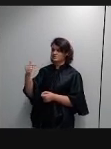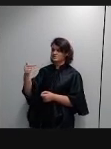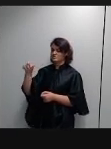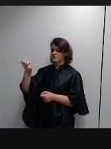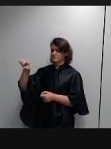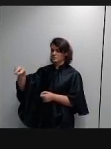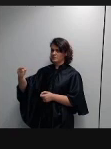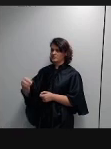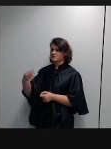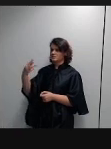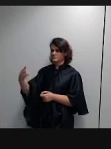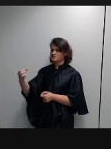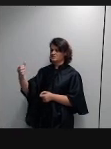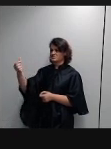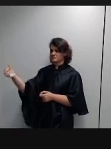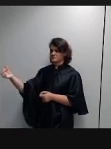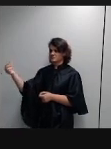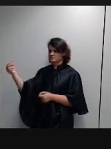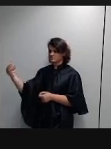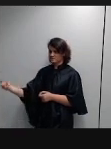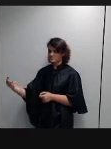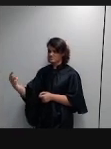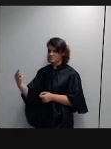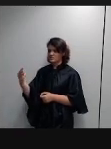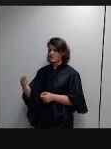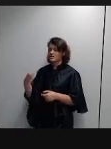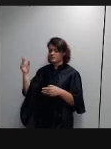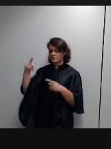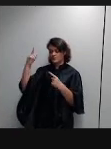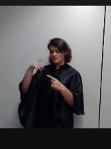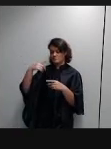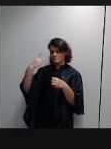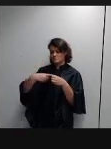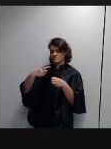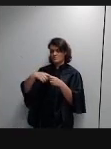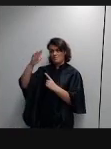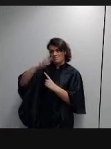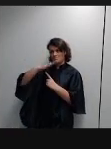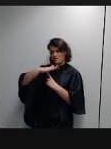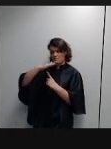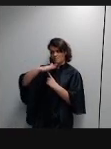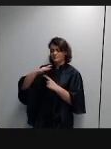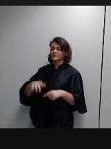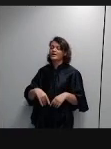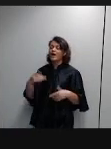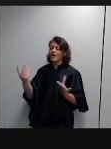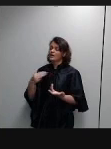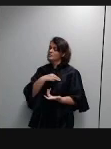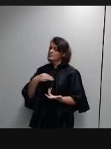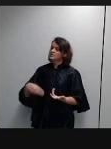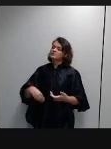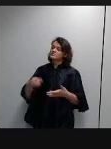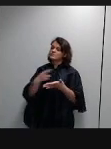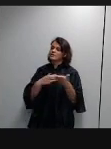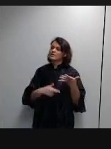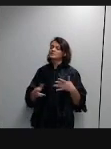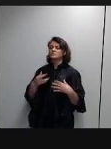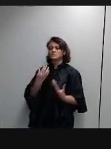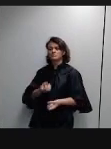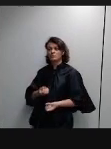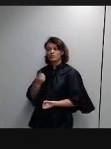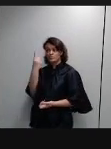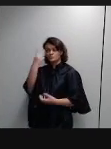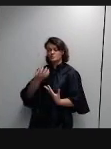1773 do Paraná o ministro relator foi o único que se pronunciou até agora